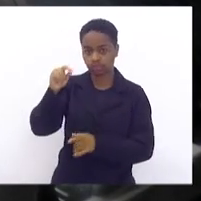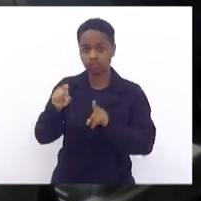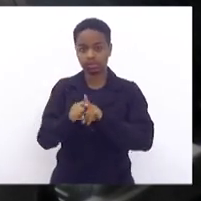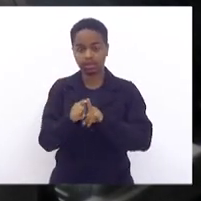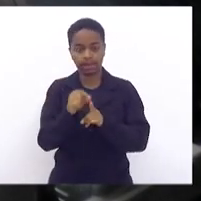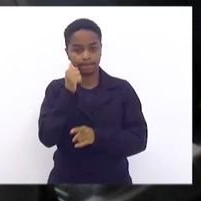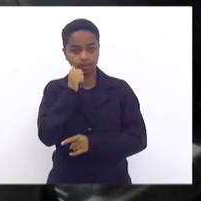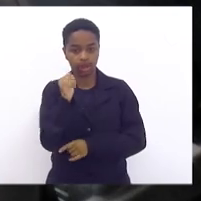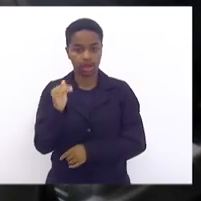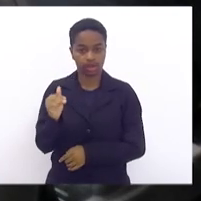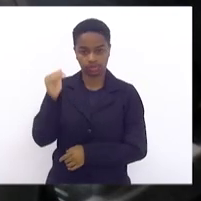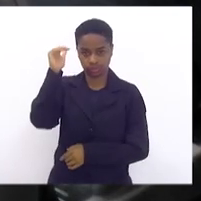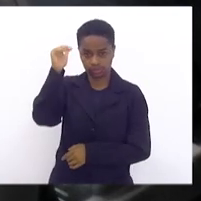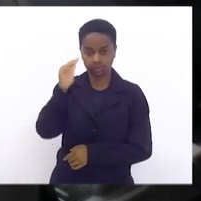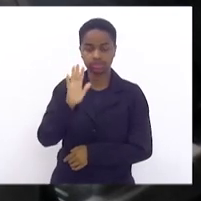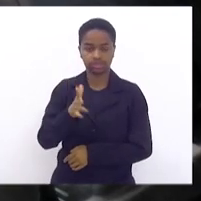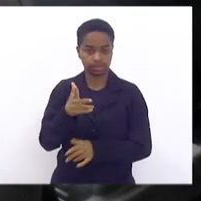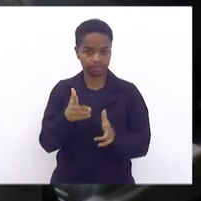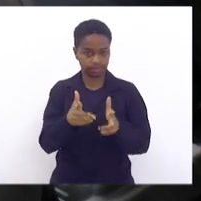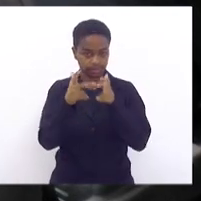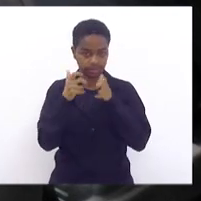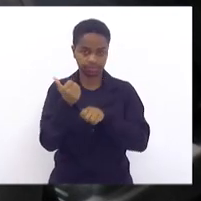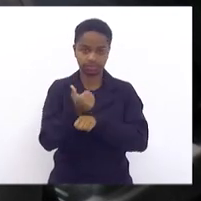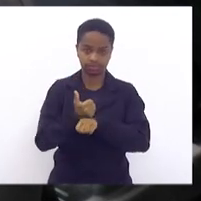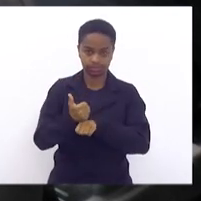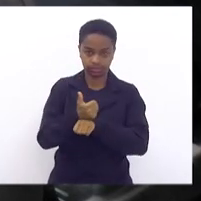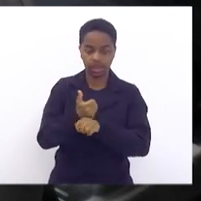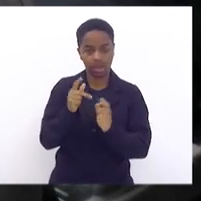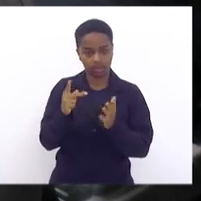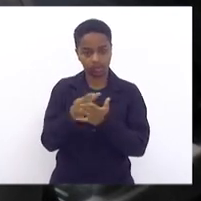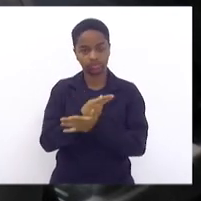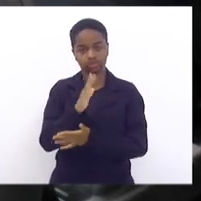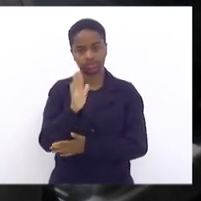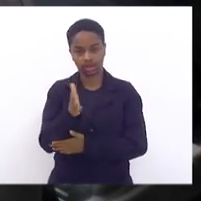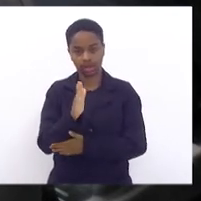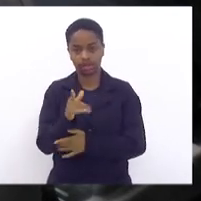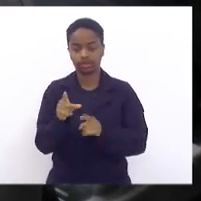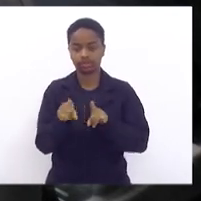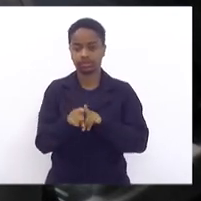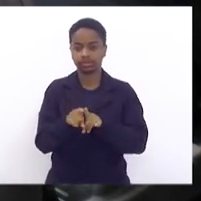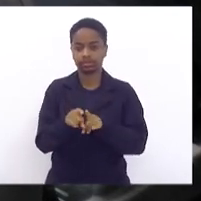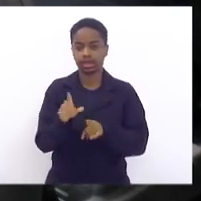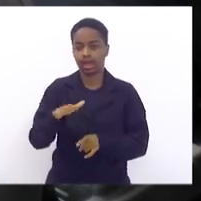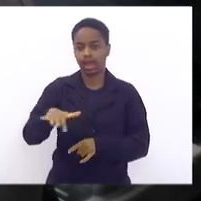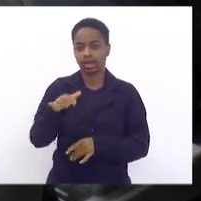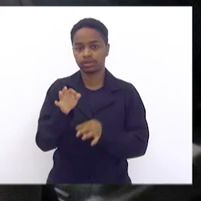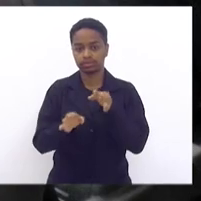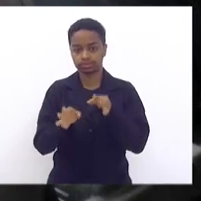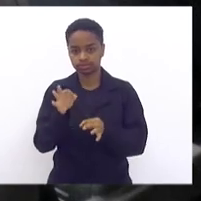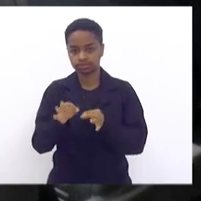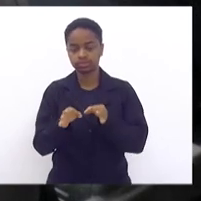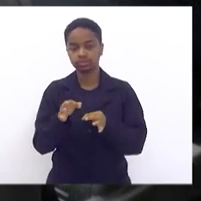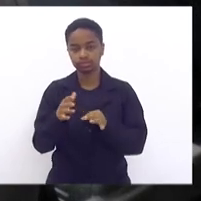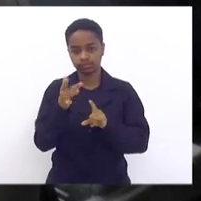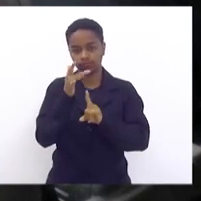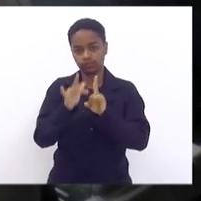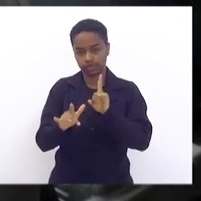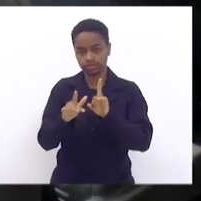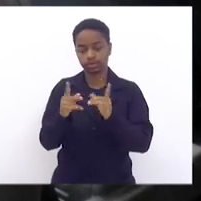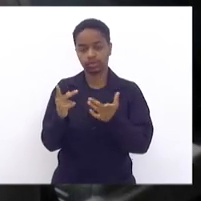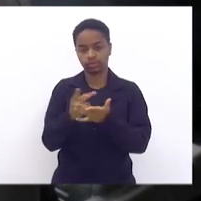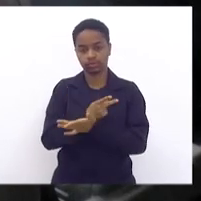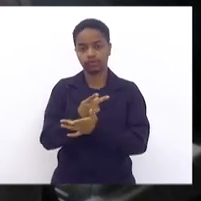mulheres adultas, como eu falei, já peguei profissionais de saúde, profissionais da área da justiça, vítimas de